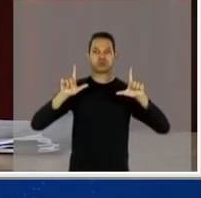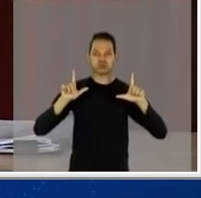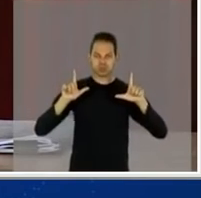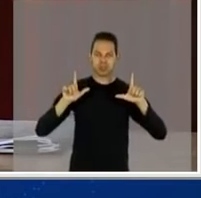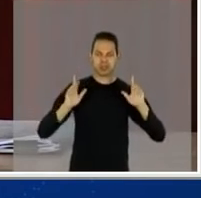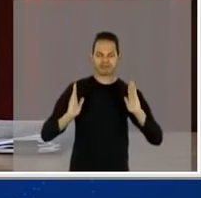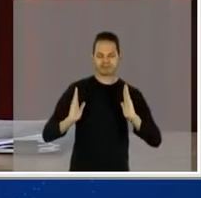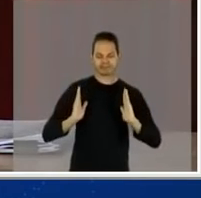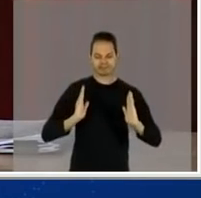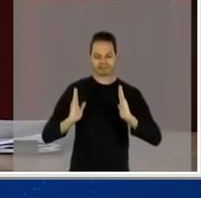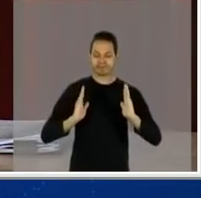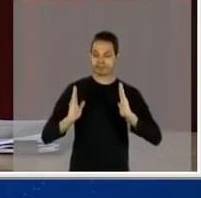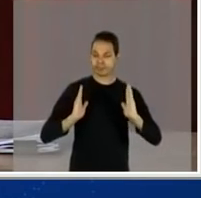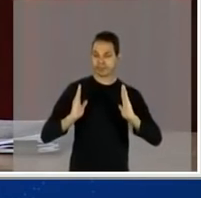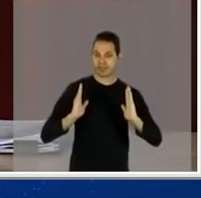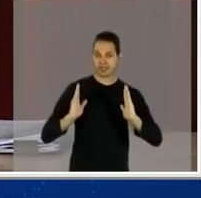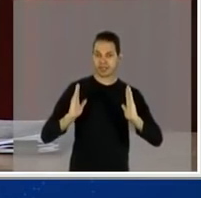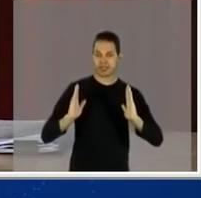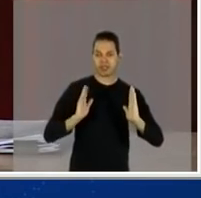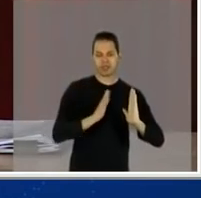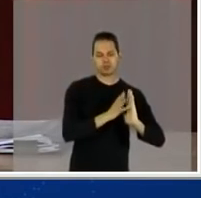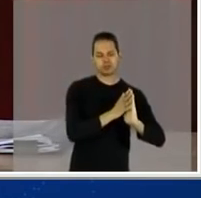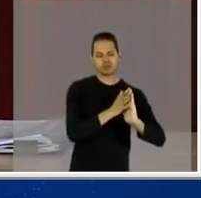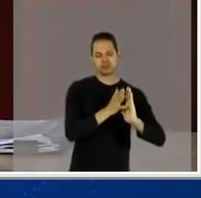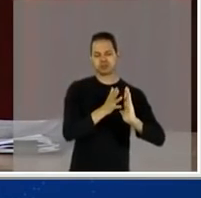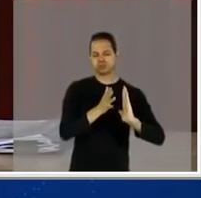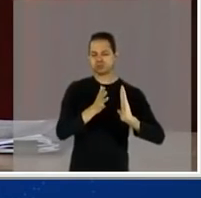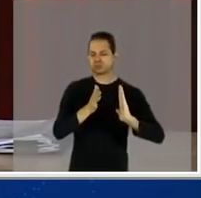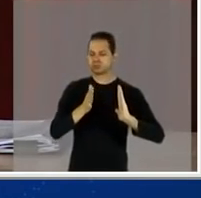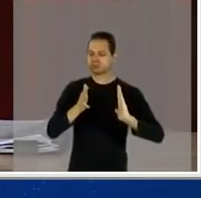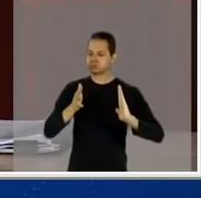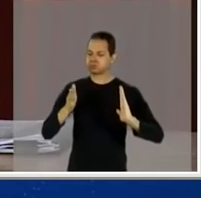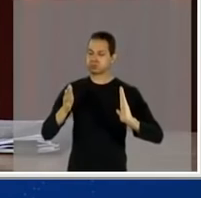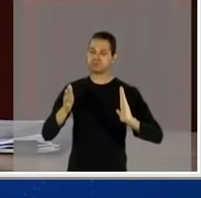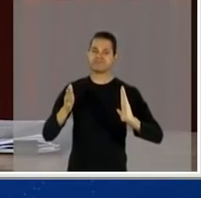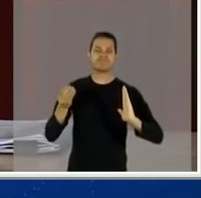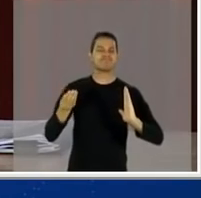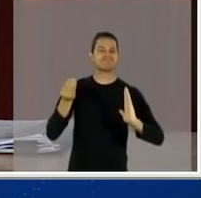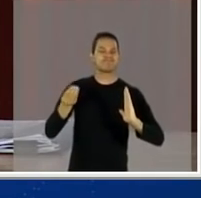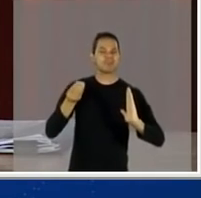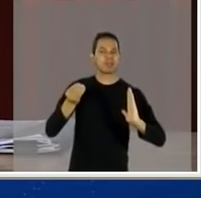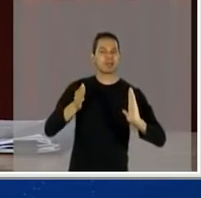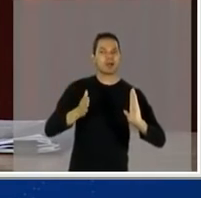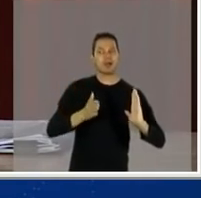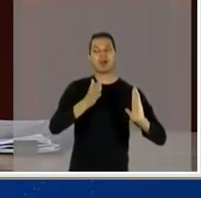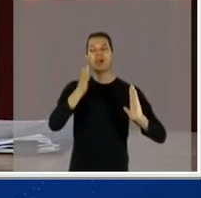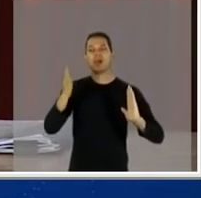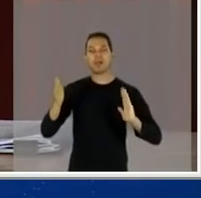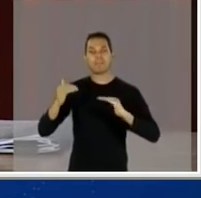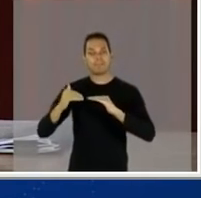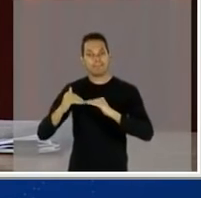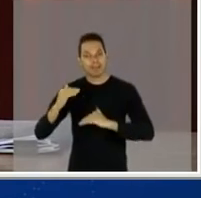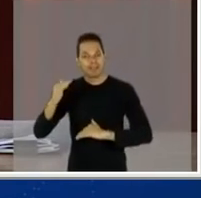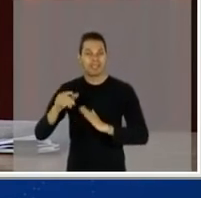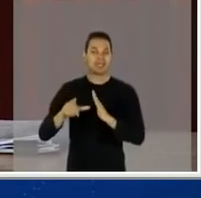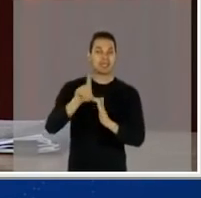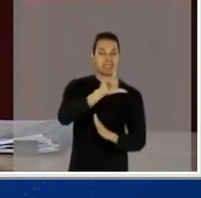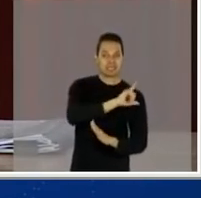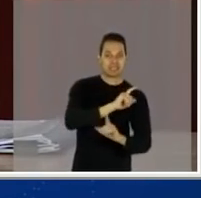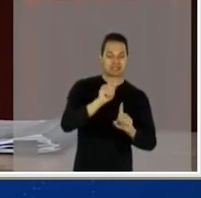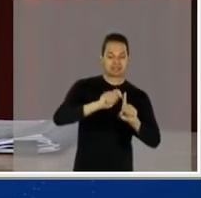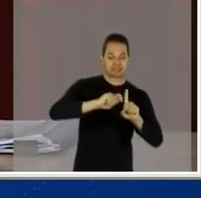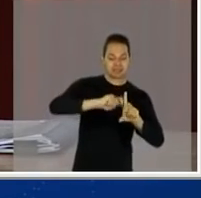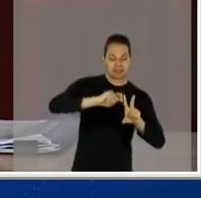novos que nós vamos manter o pai a subir uma bandeira democrática de uma república séria mesmo que os senhores